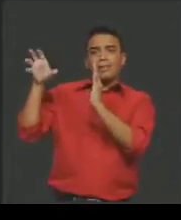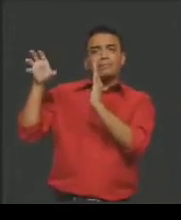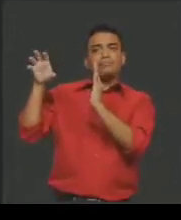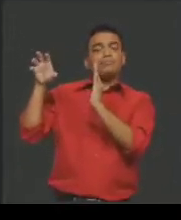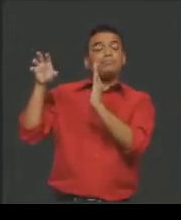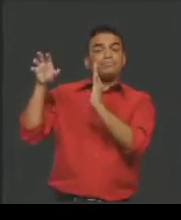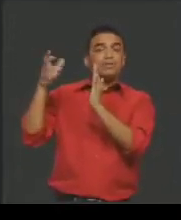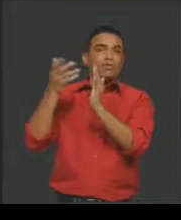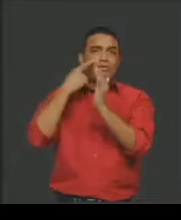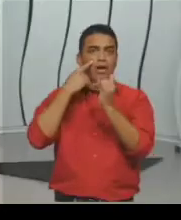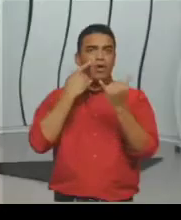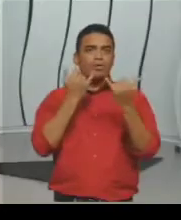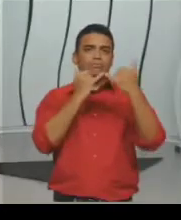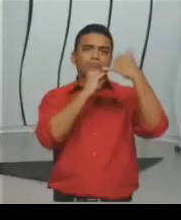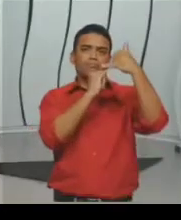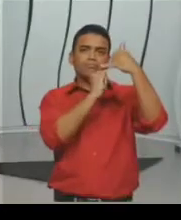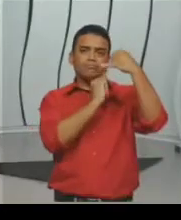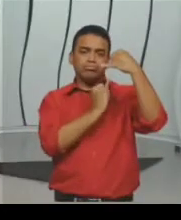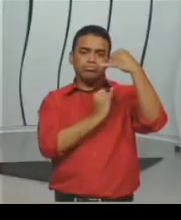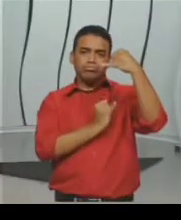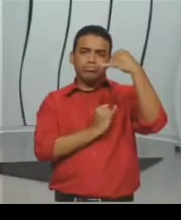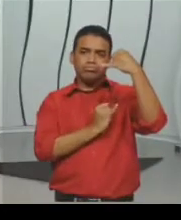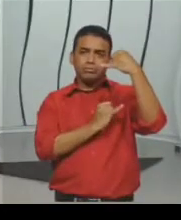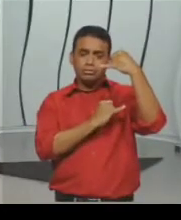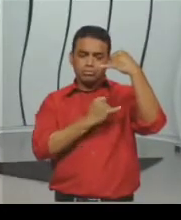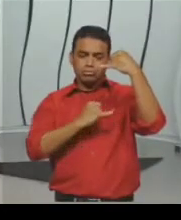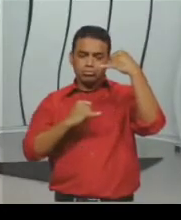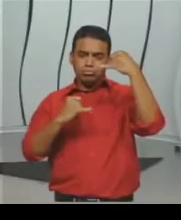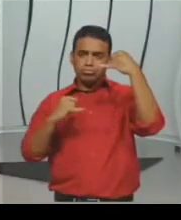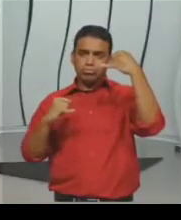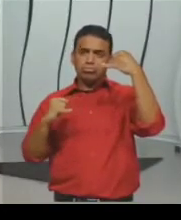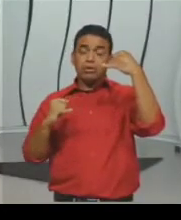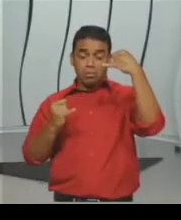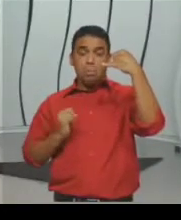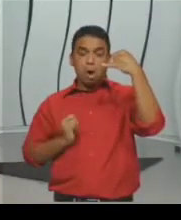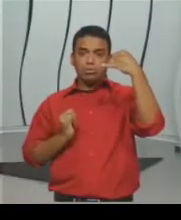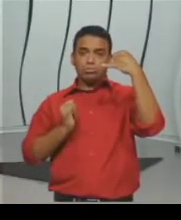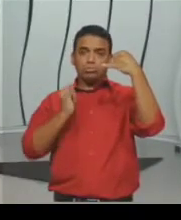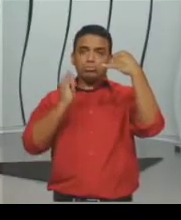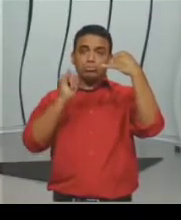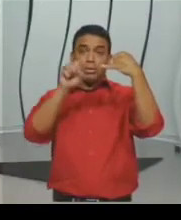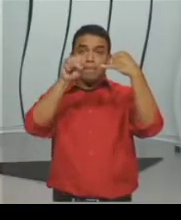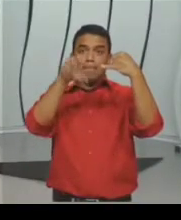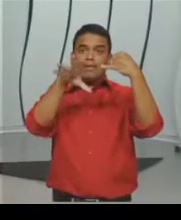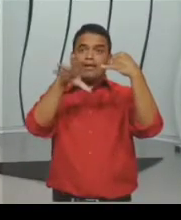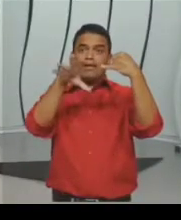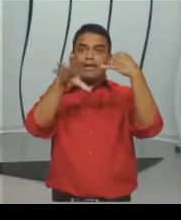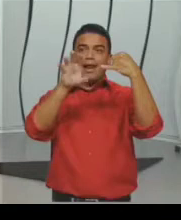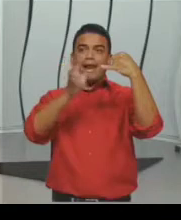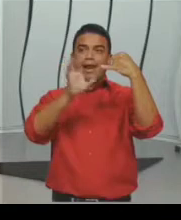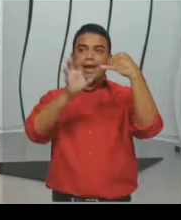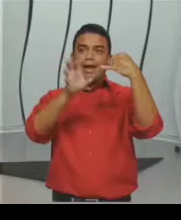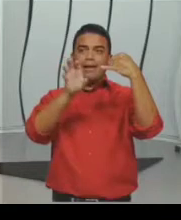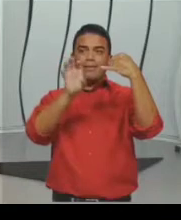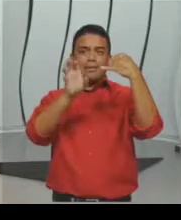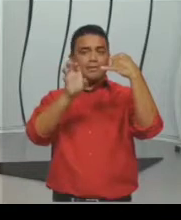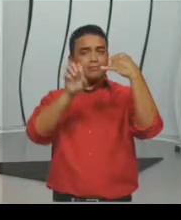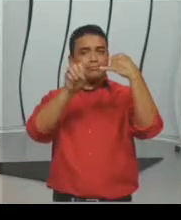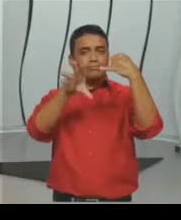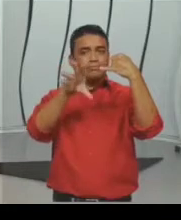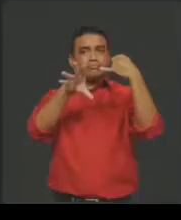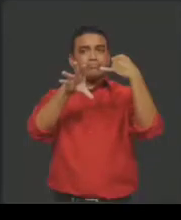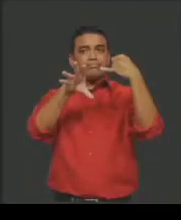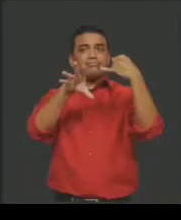agora. Seguiram nessa direção, podem subir aqui, não é verdade? E acender essa lâmpada.